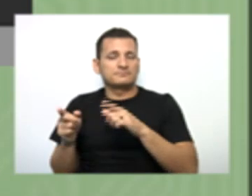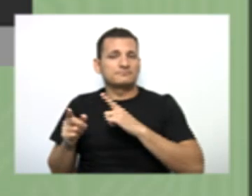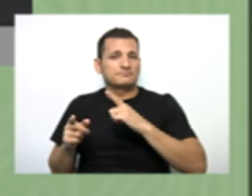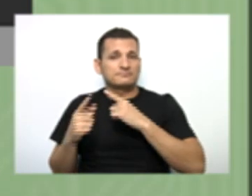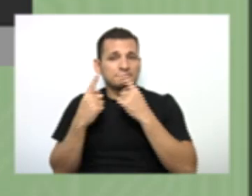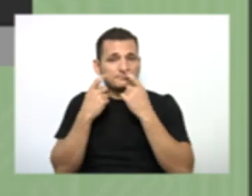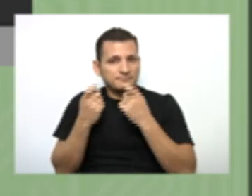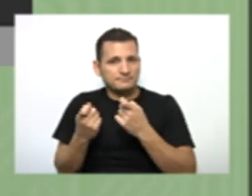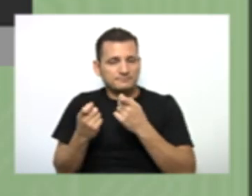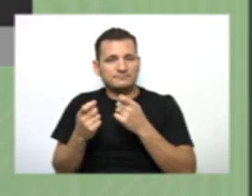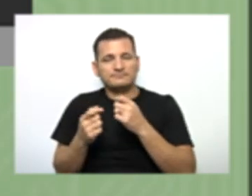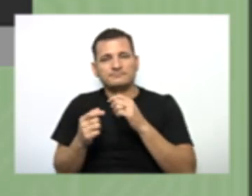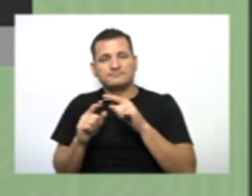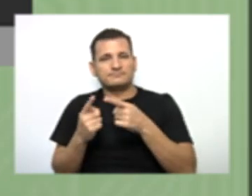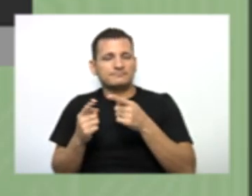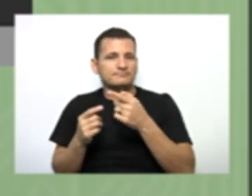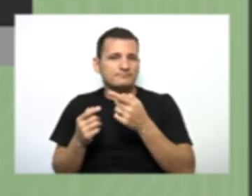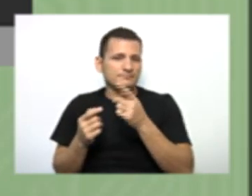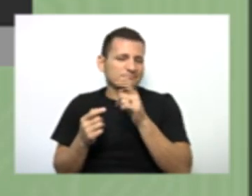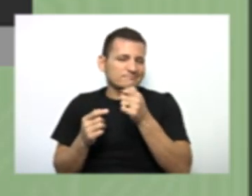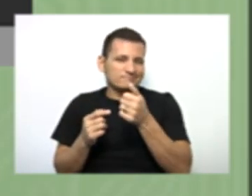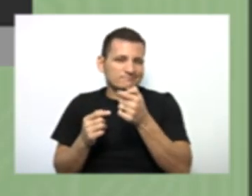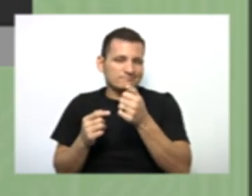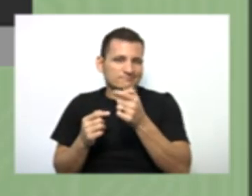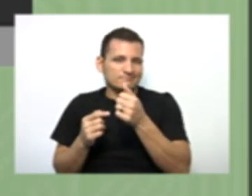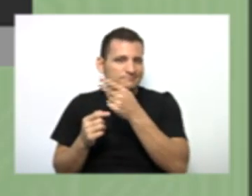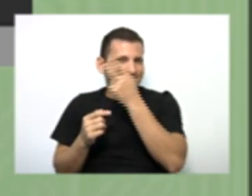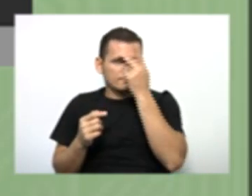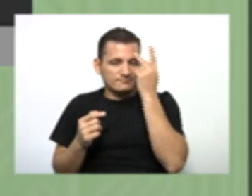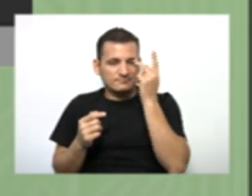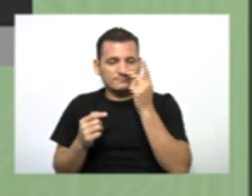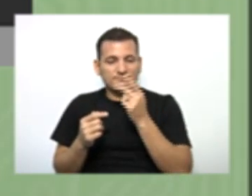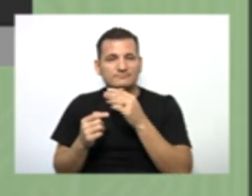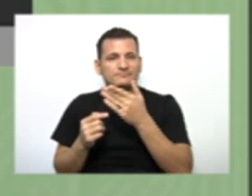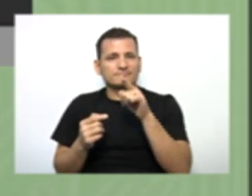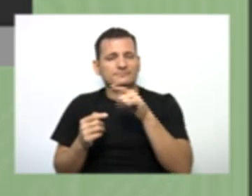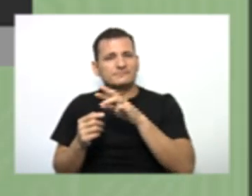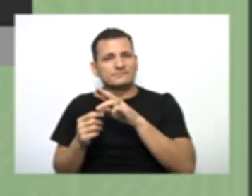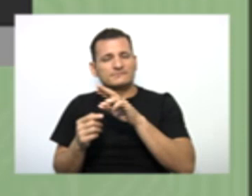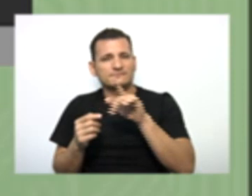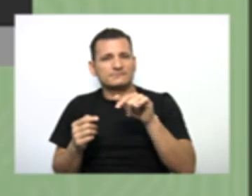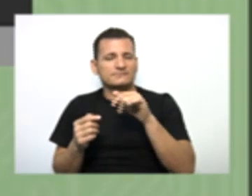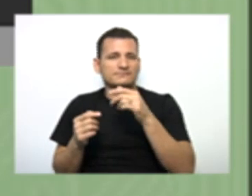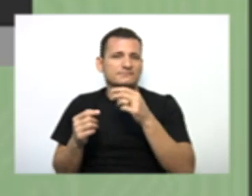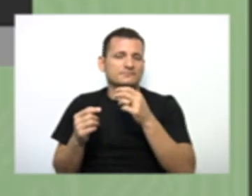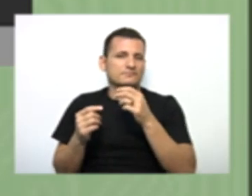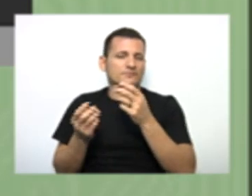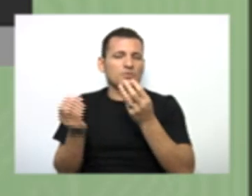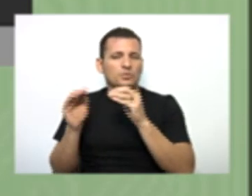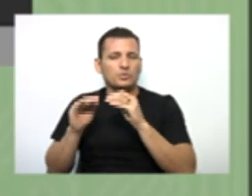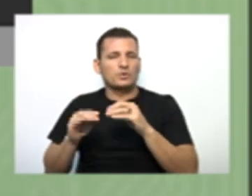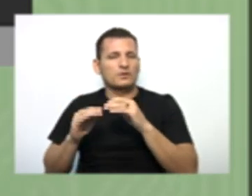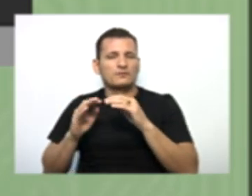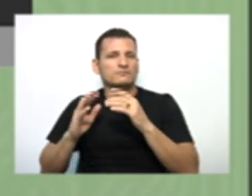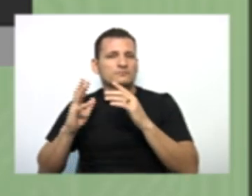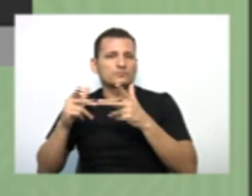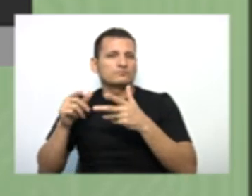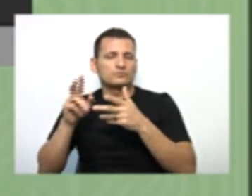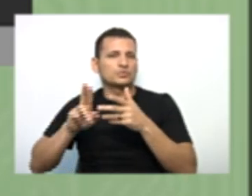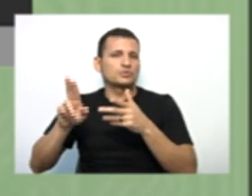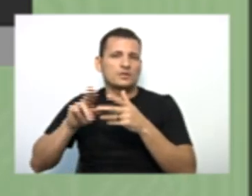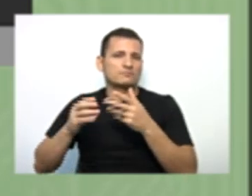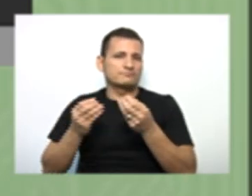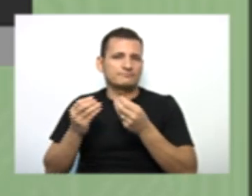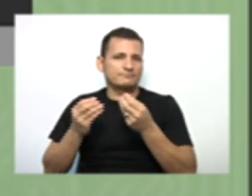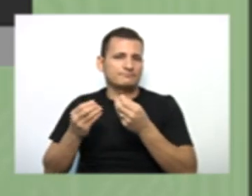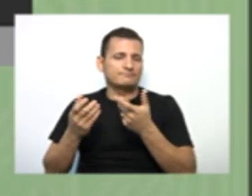aquele interesse. Mas são pouquíssimos, então você vai definir demais os usuários para aquilo.